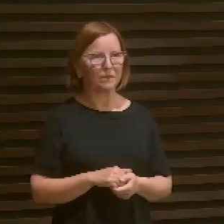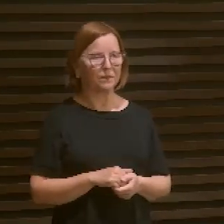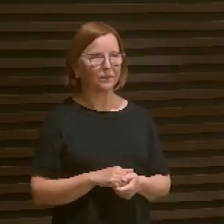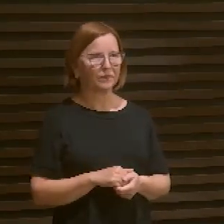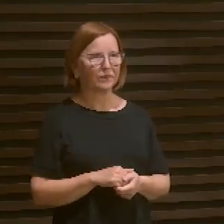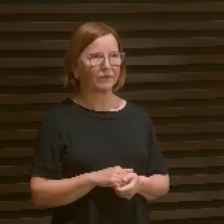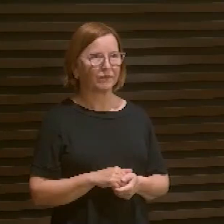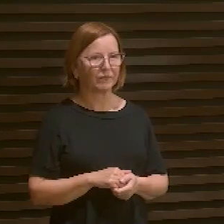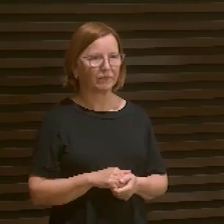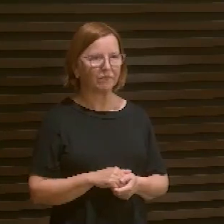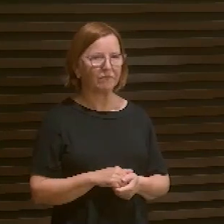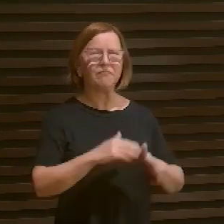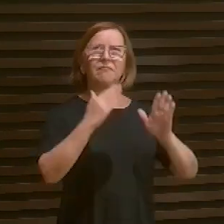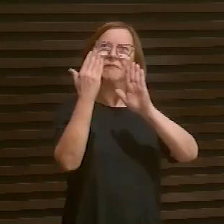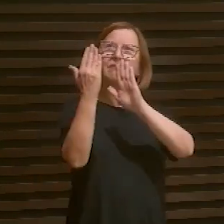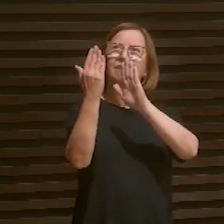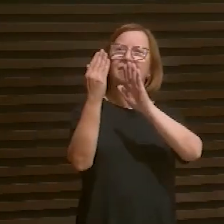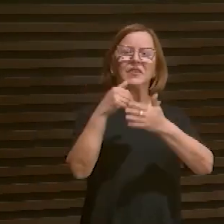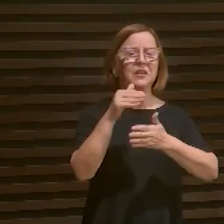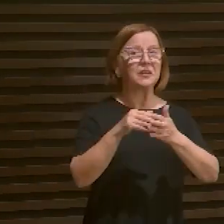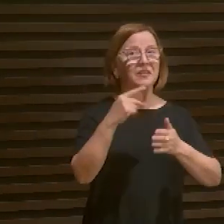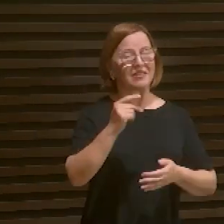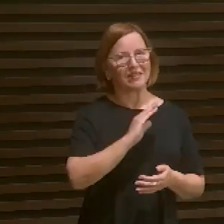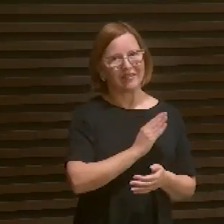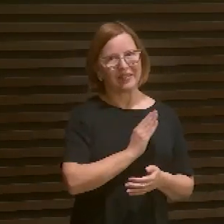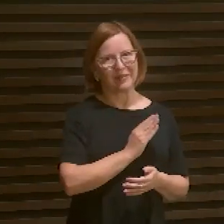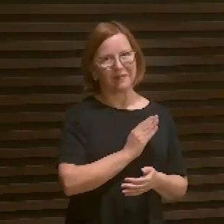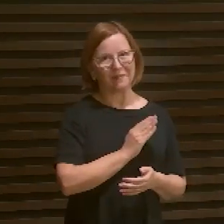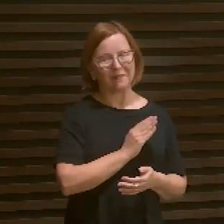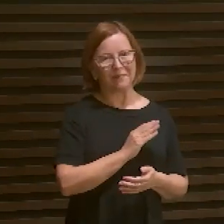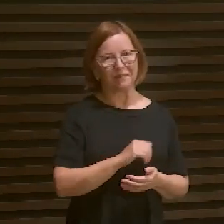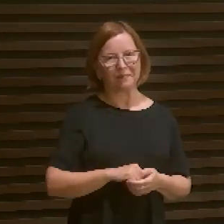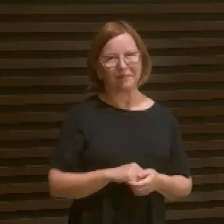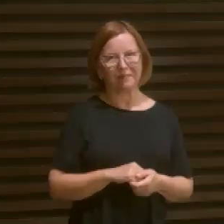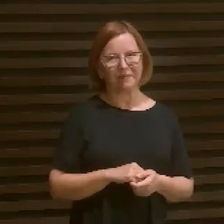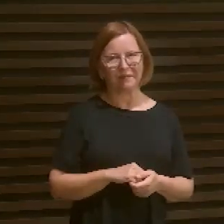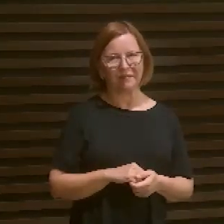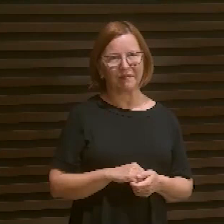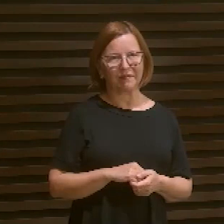Volte-se para Ele de todo o seu coração.